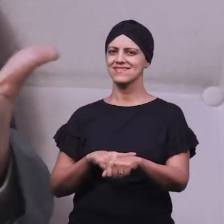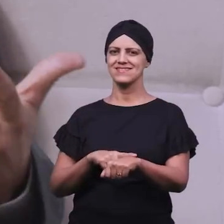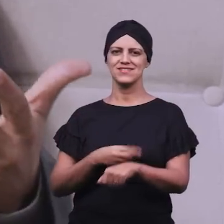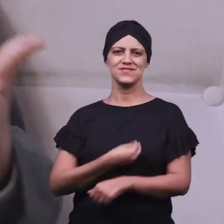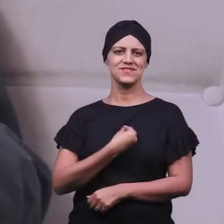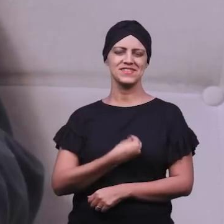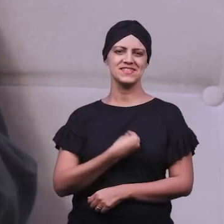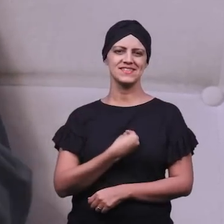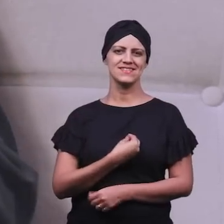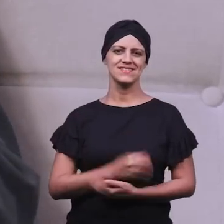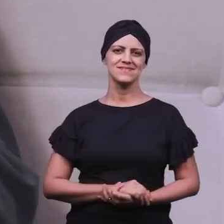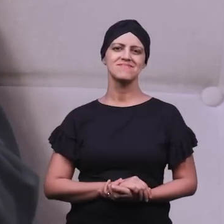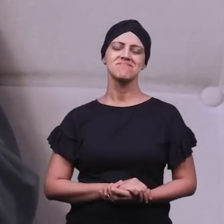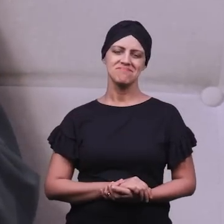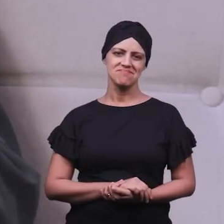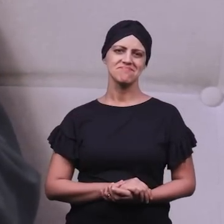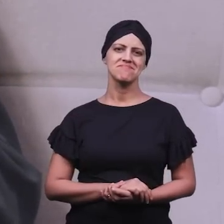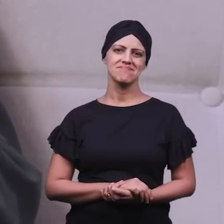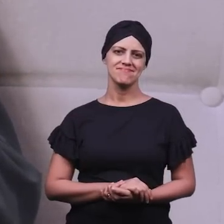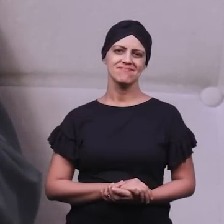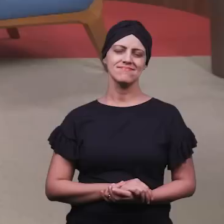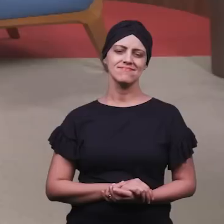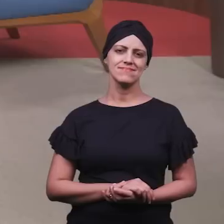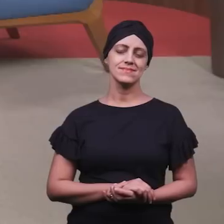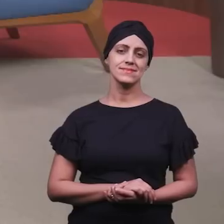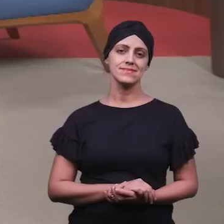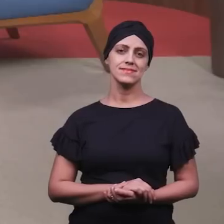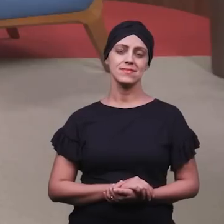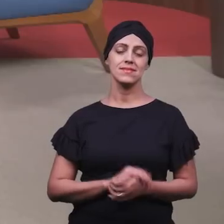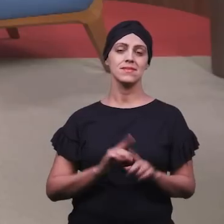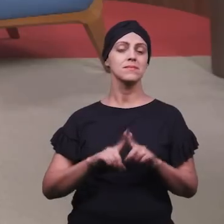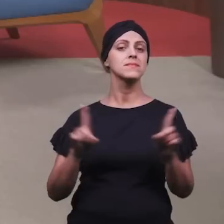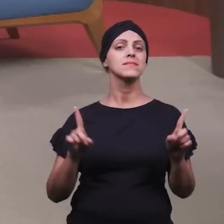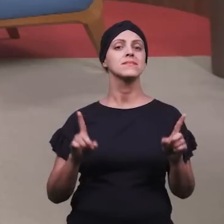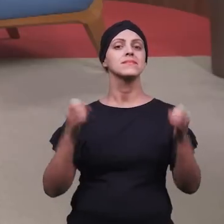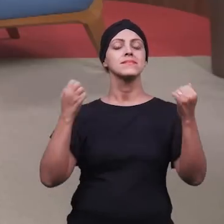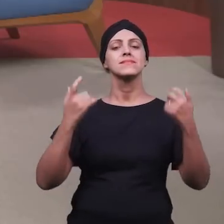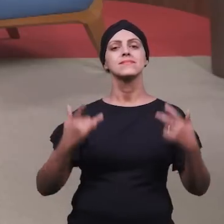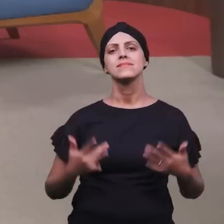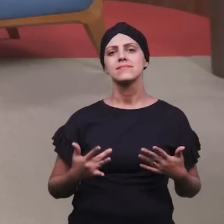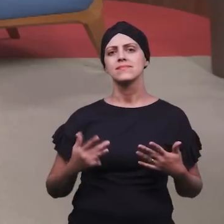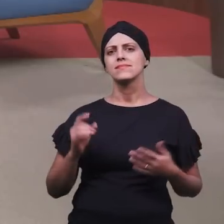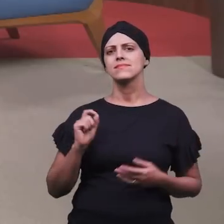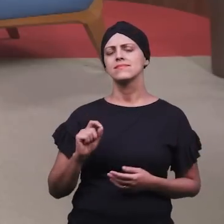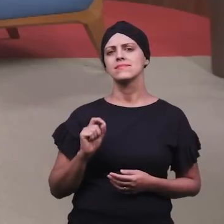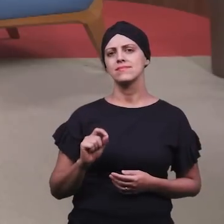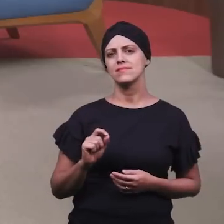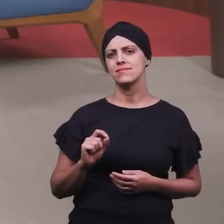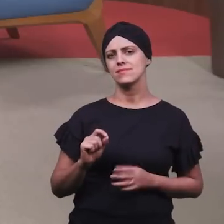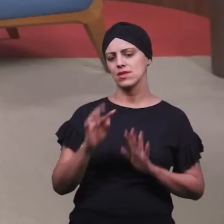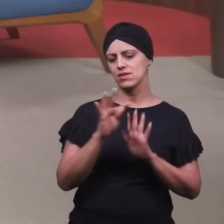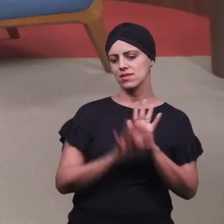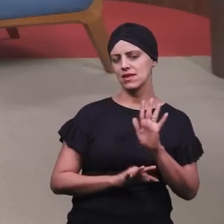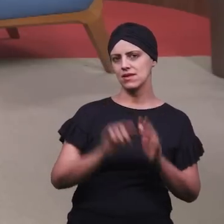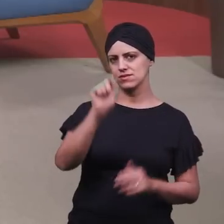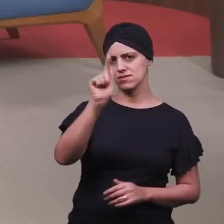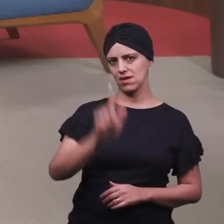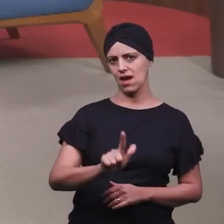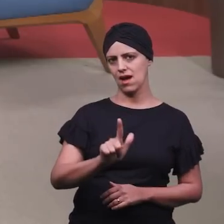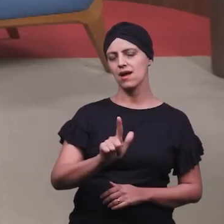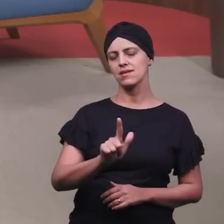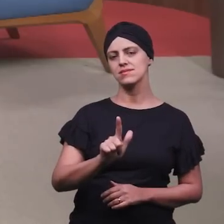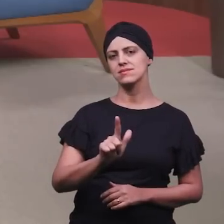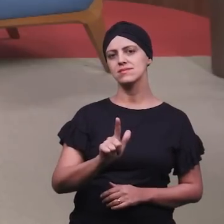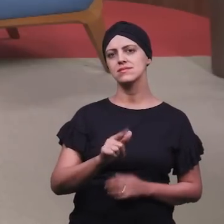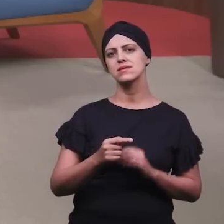qualquer situação da nossa vida. Glória a Jesus. Boa Interessante. palavra. Mas falando aqui do texto